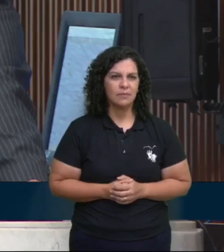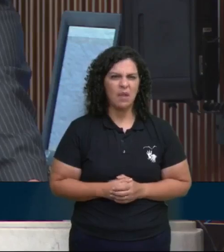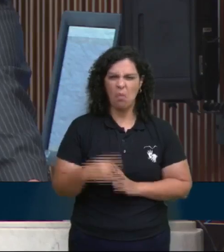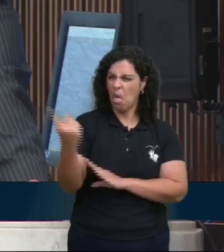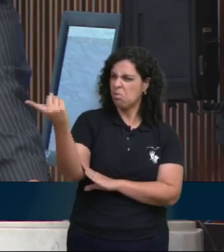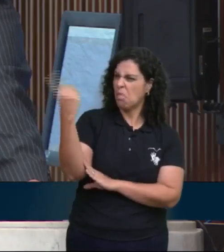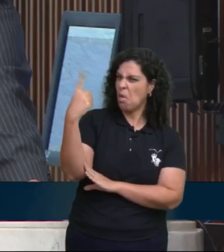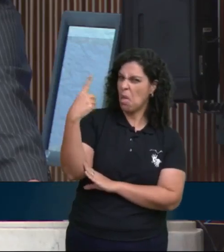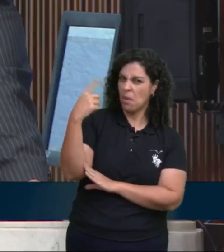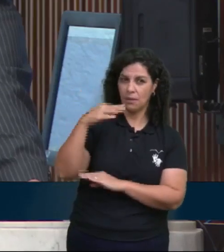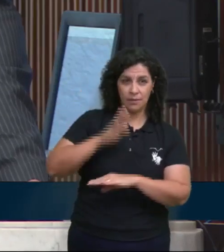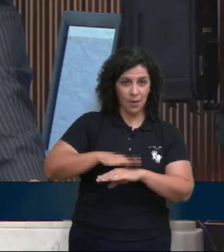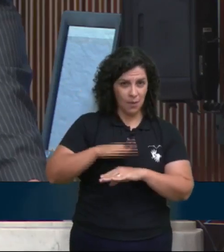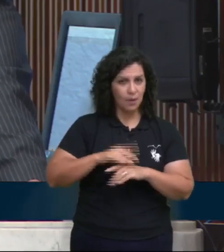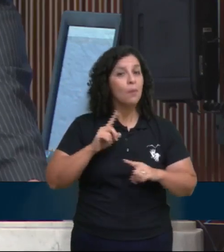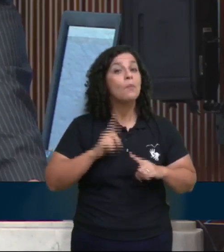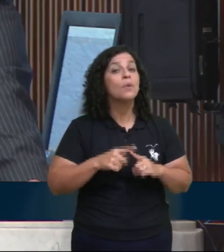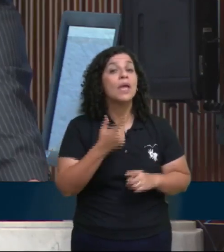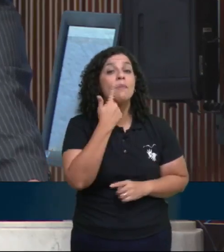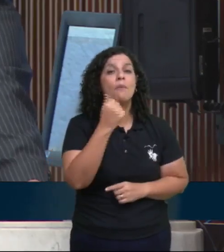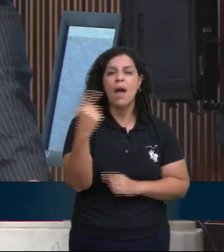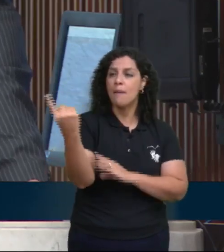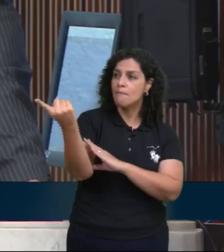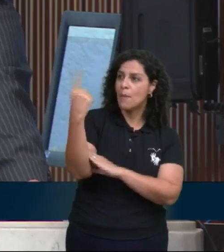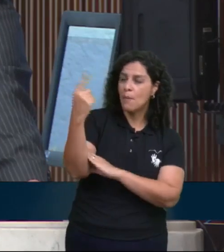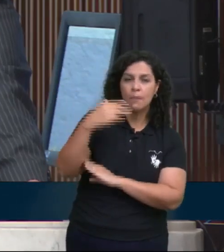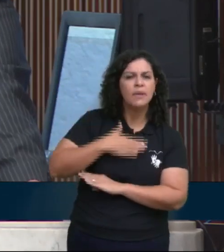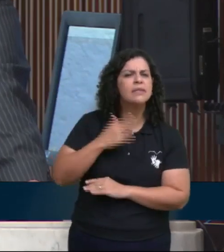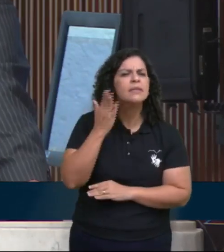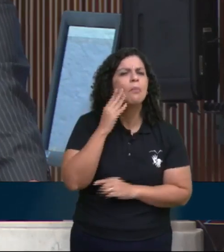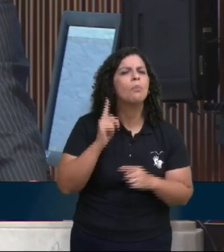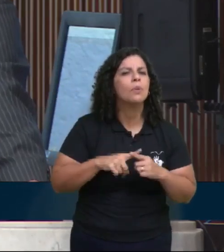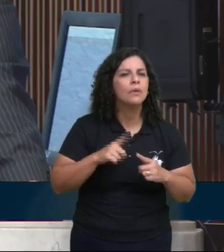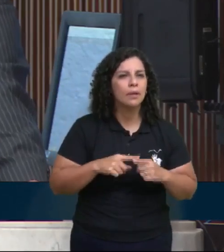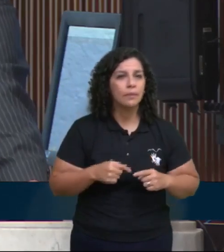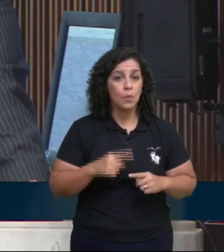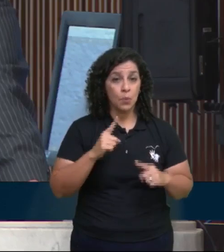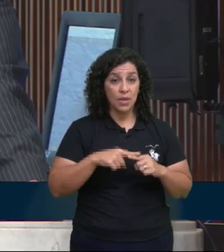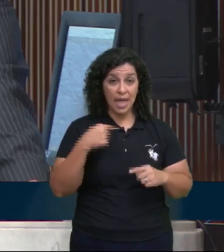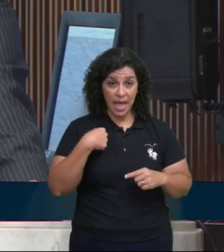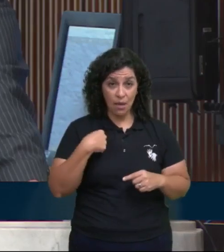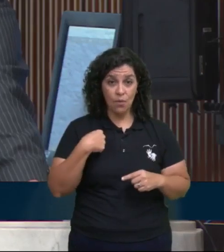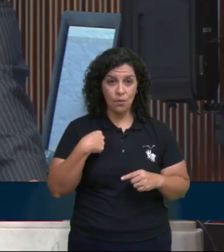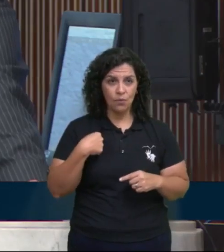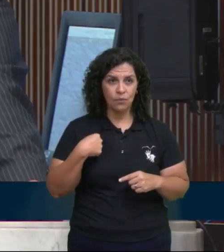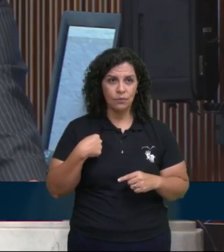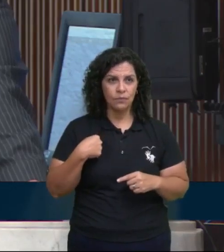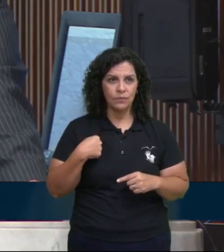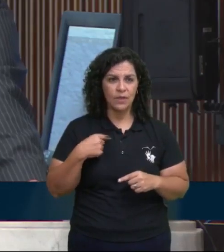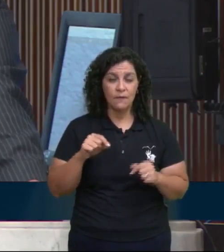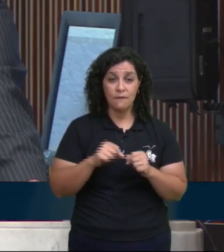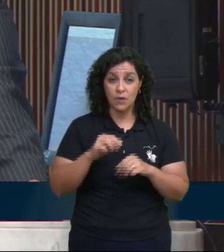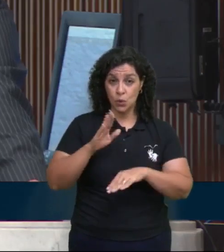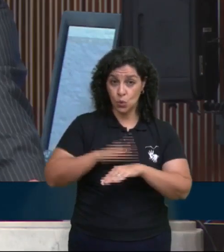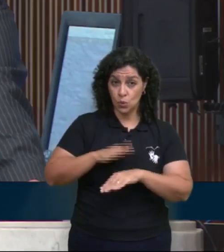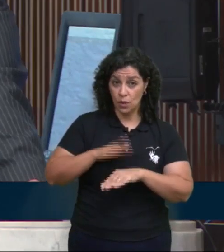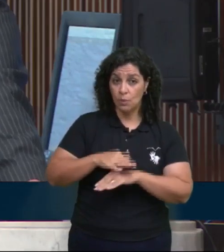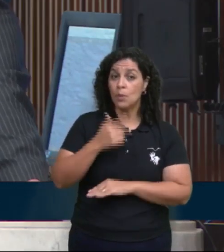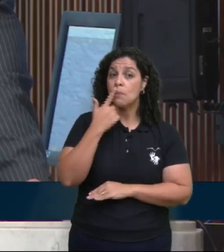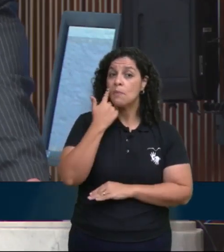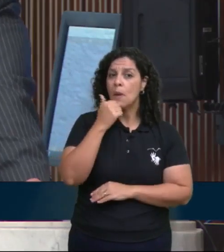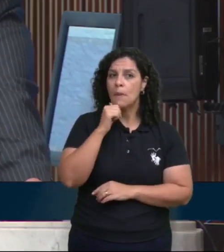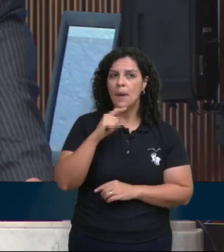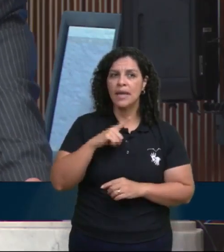bronca. E sabe por que ele deu a bronca? Porque eu corrigi, num momento